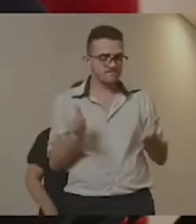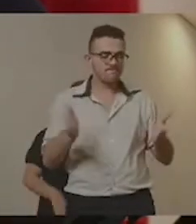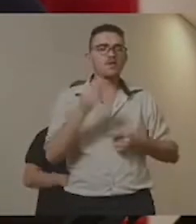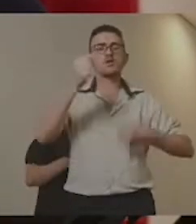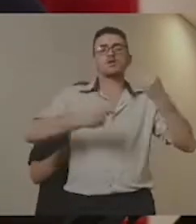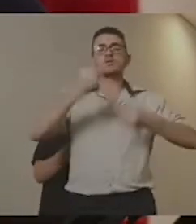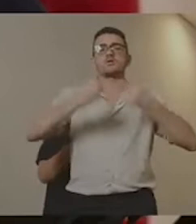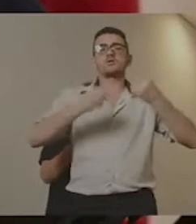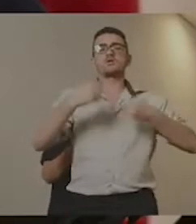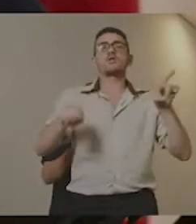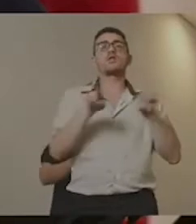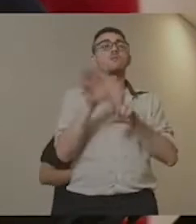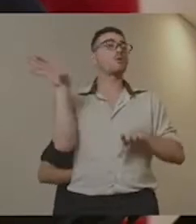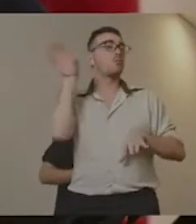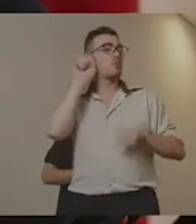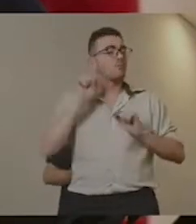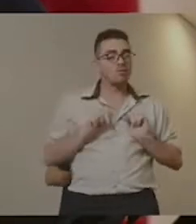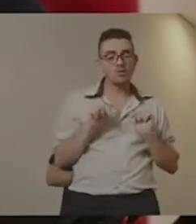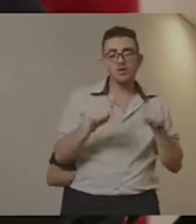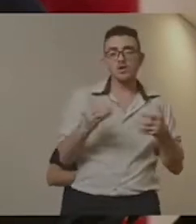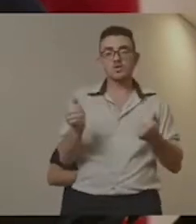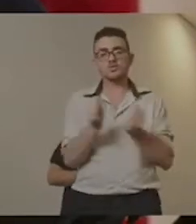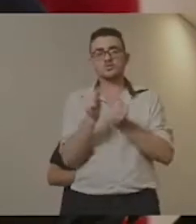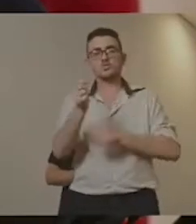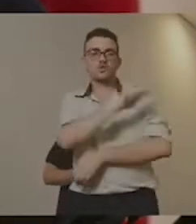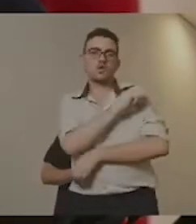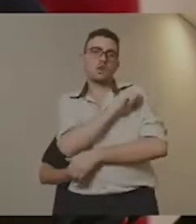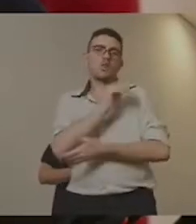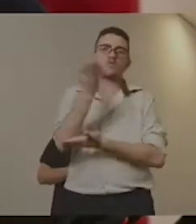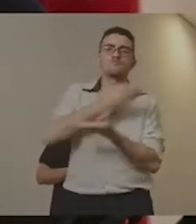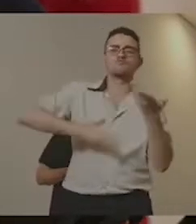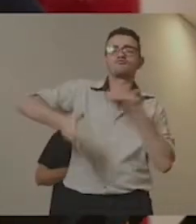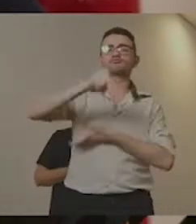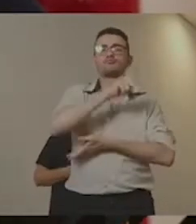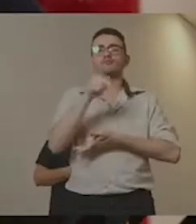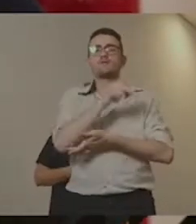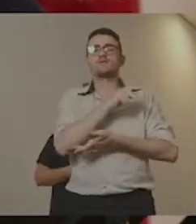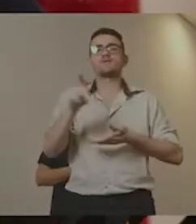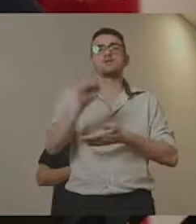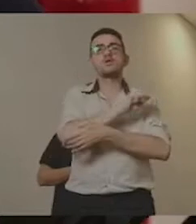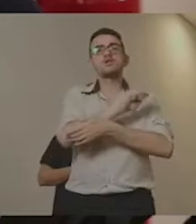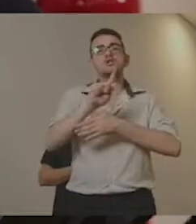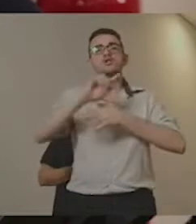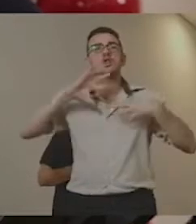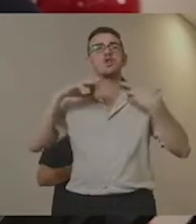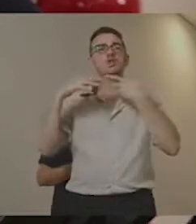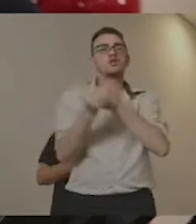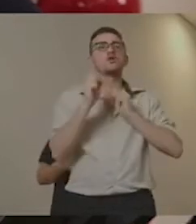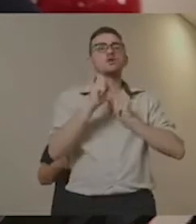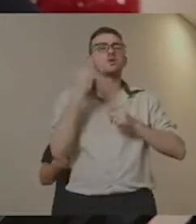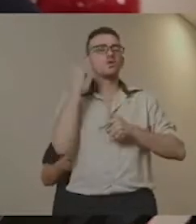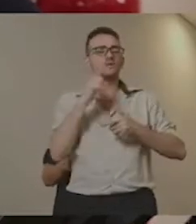gestão escolar e que sempre haja esse intercâmbio entre ambos os lados. Porque não tem nada melhor do que quando você está ali, às vezes